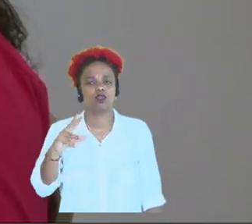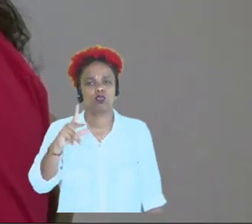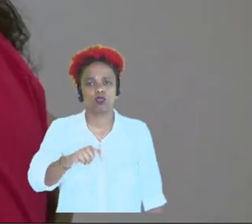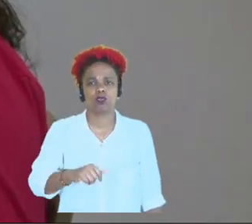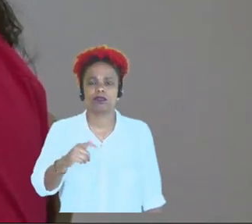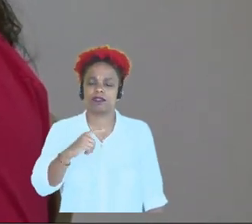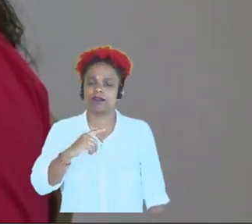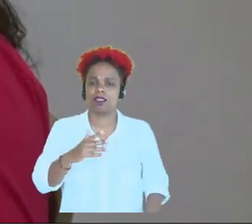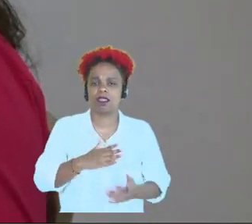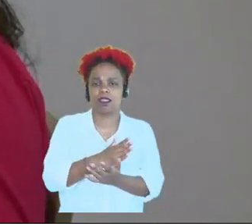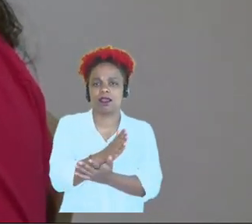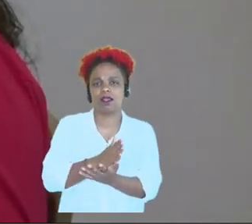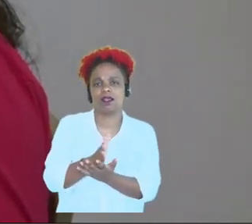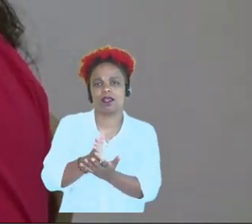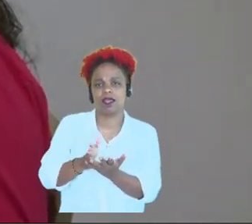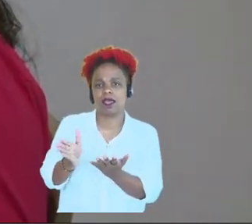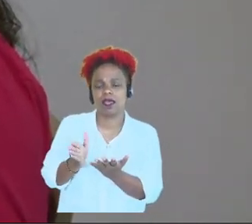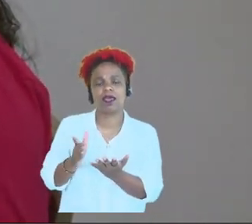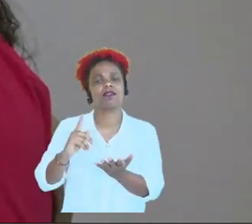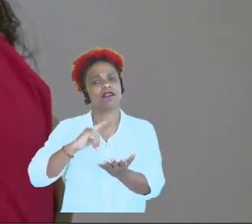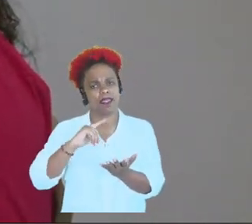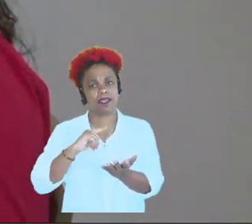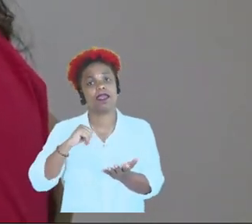que ele tem, enfim, clivagens